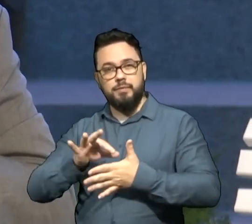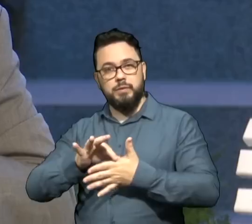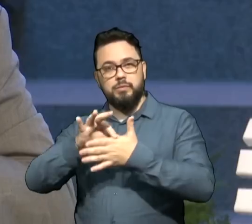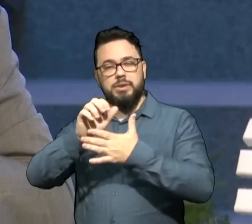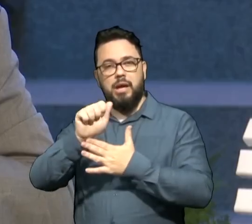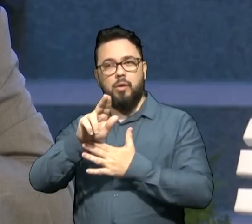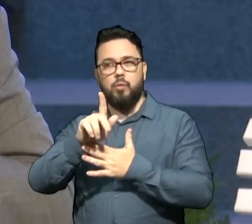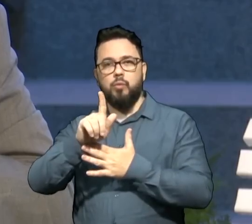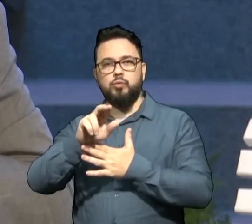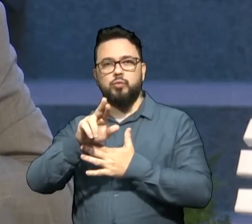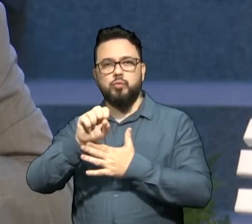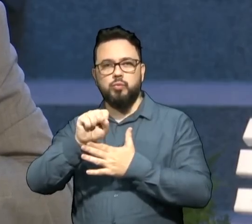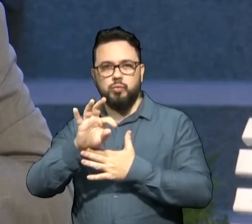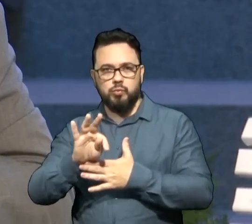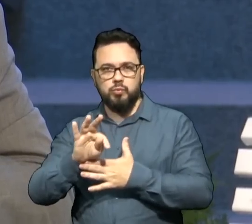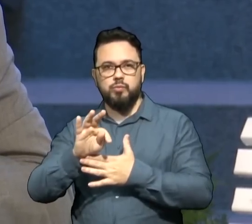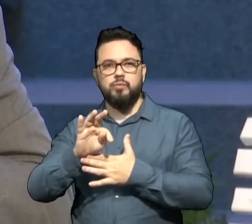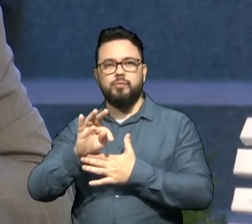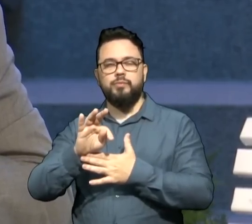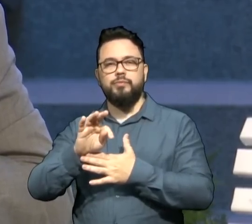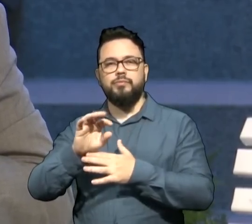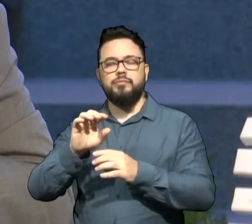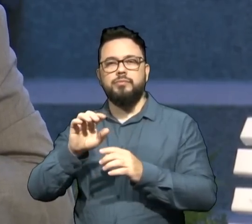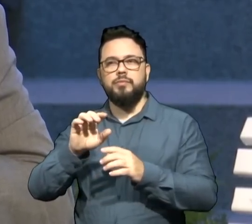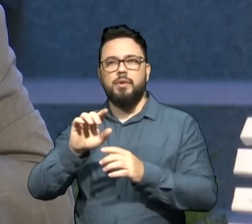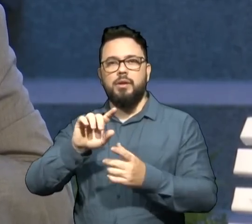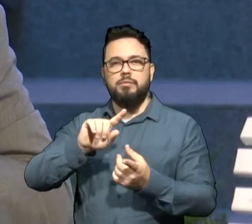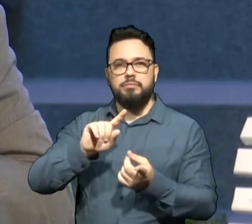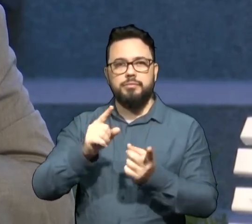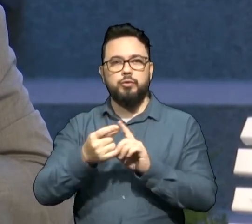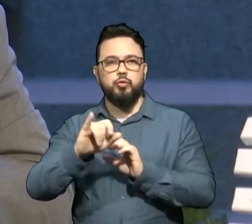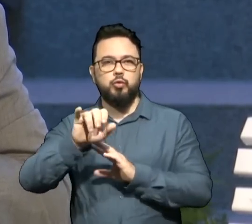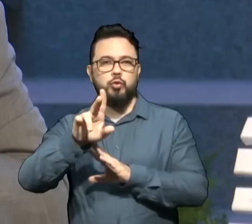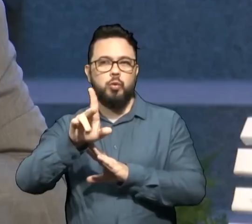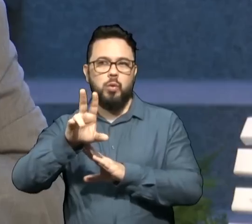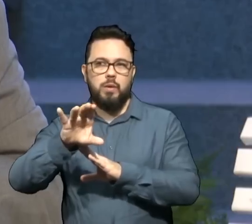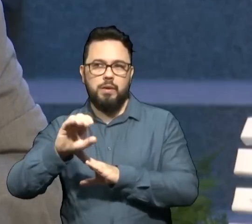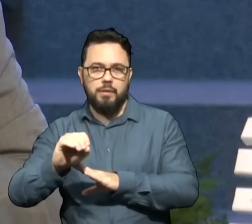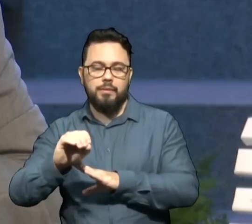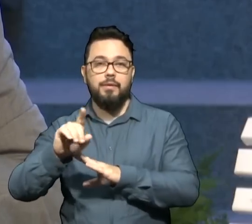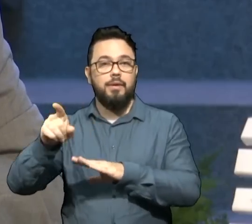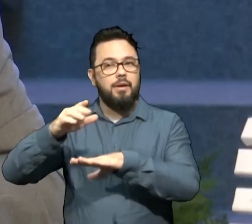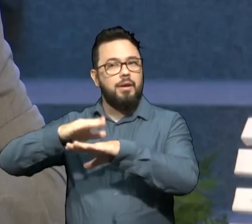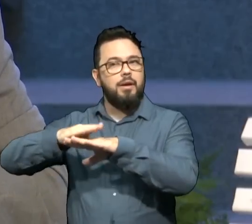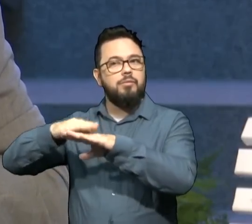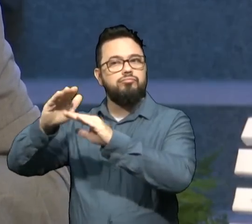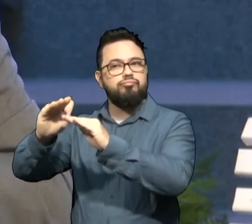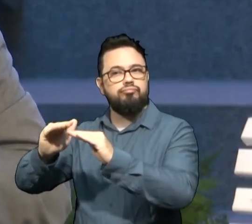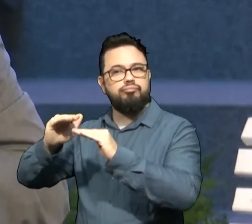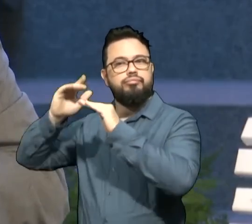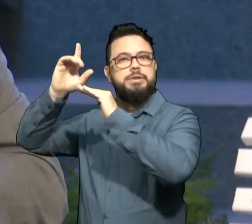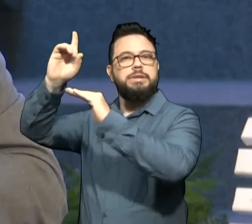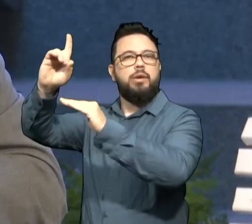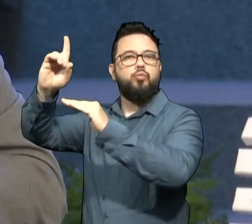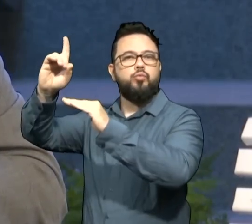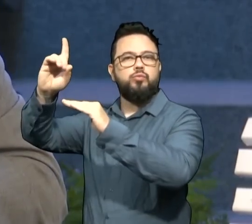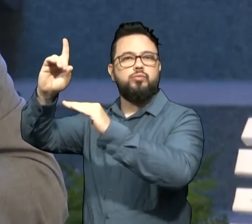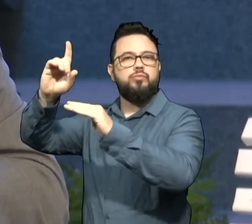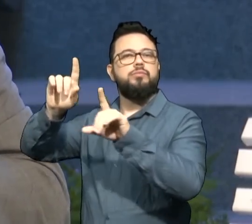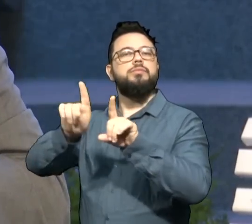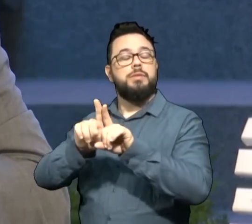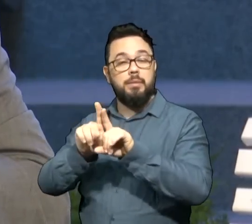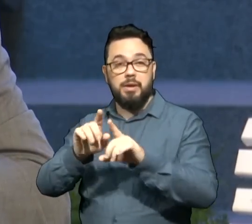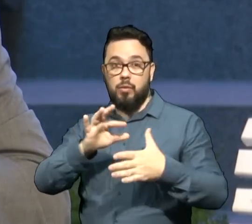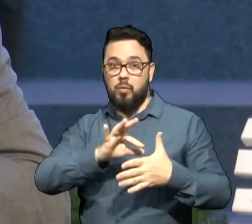César foi deificado o que significa isso Júlio César foi considerado um Deus depois Augusto também foi